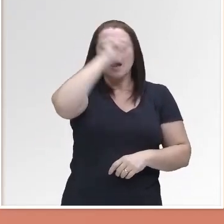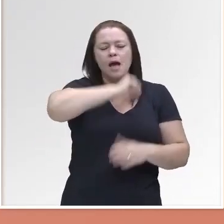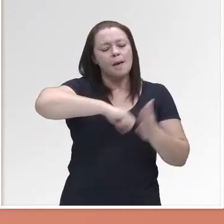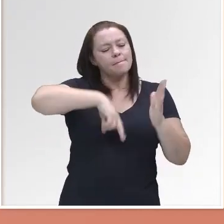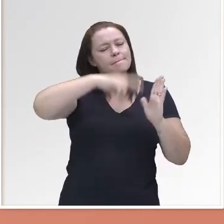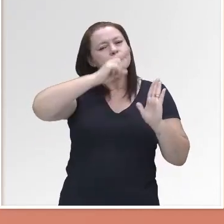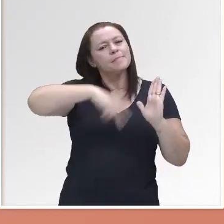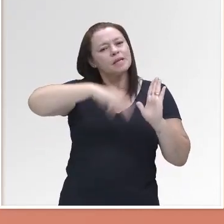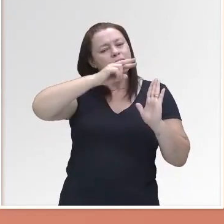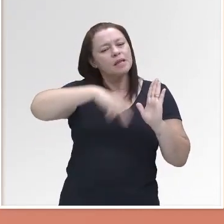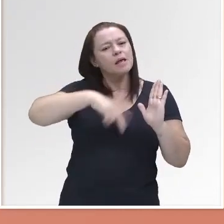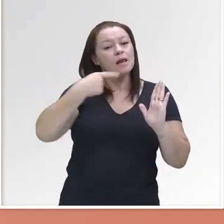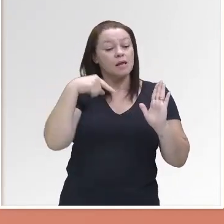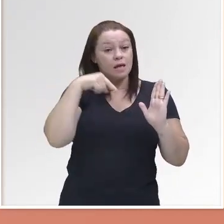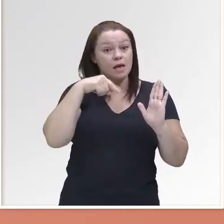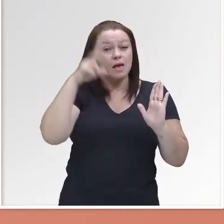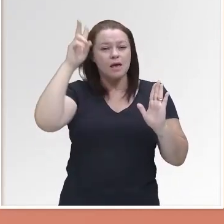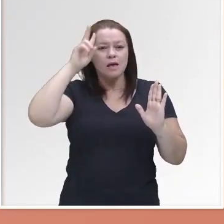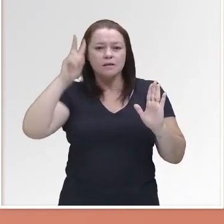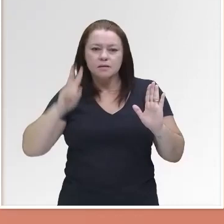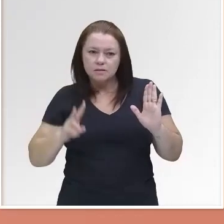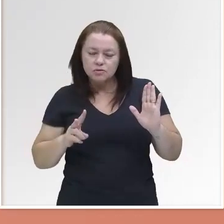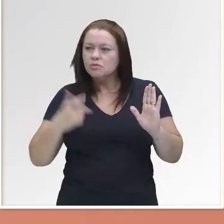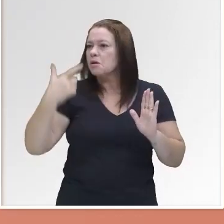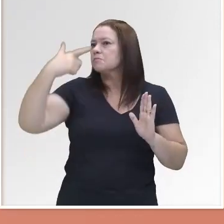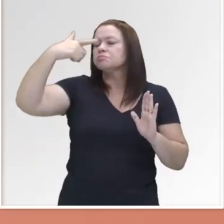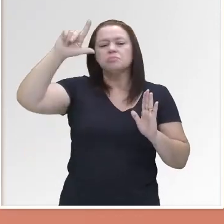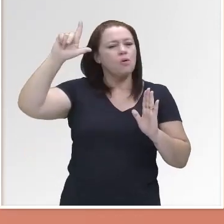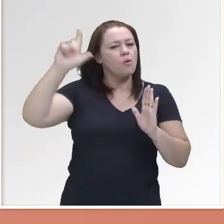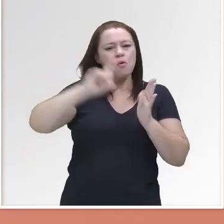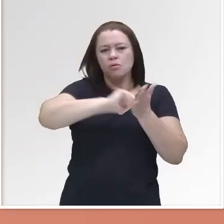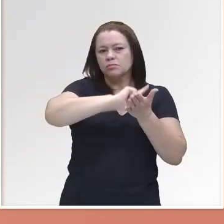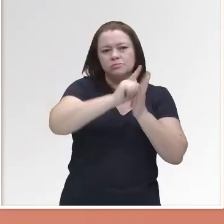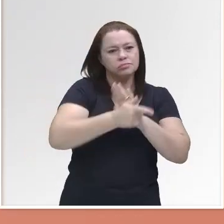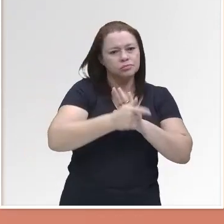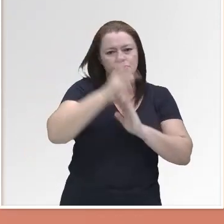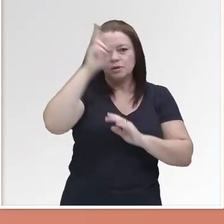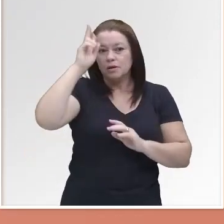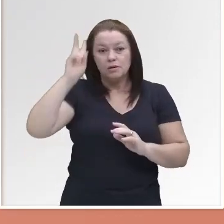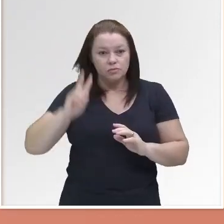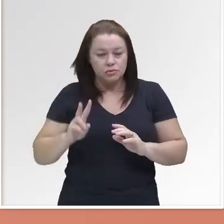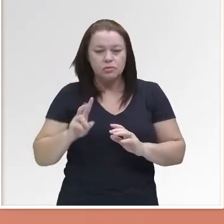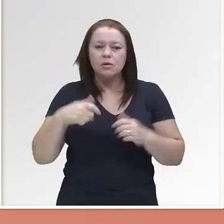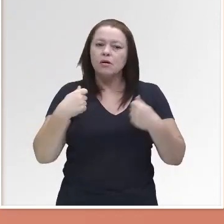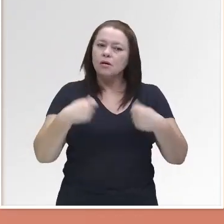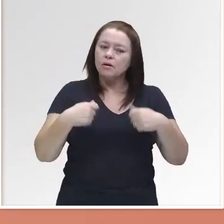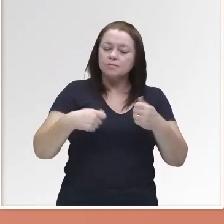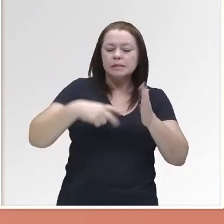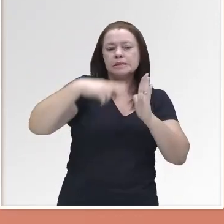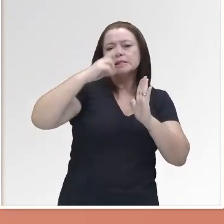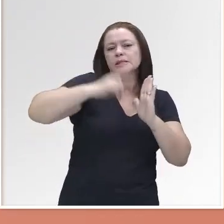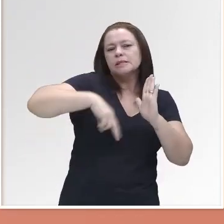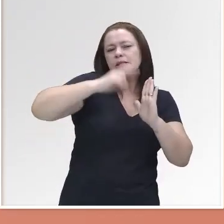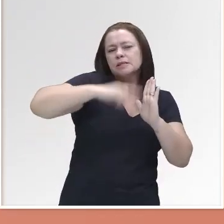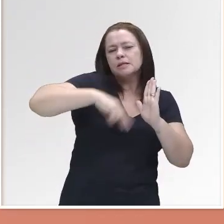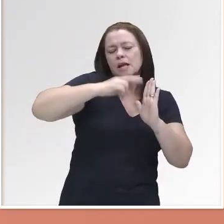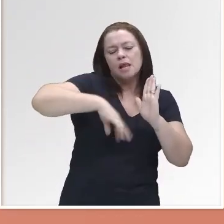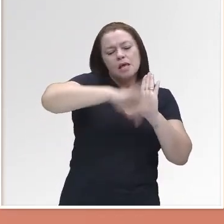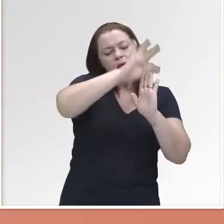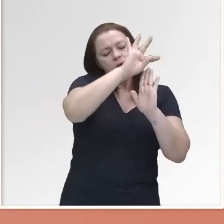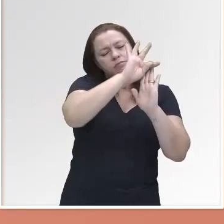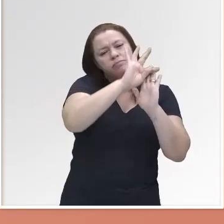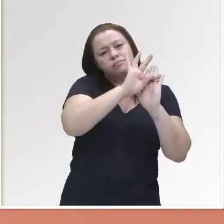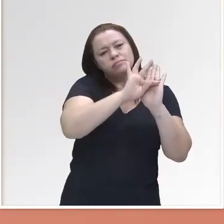essas histórias, seja conto de fadas ou outros gêneros, irá fazer leituras mais longas em livros